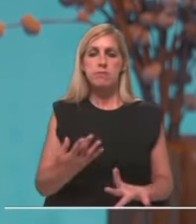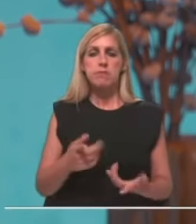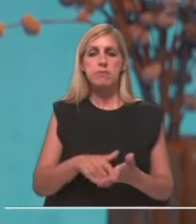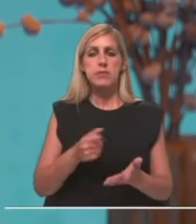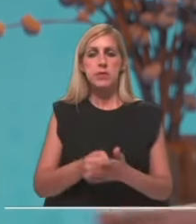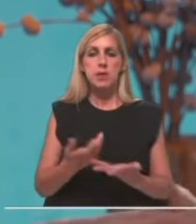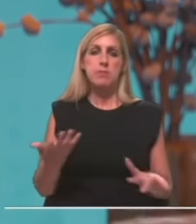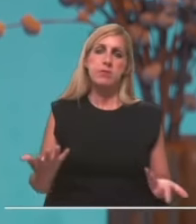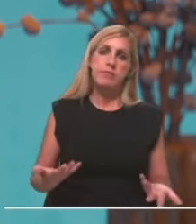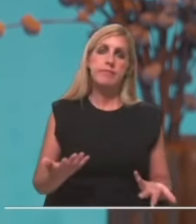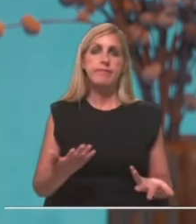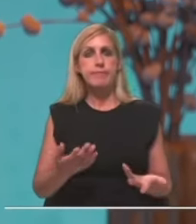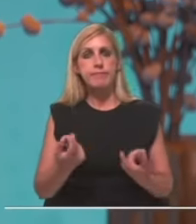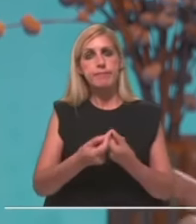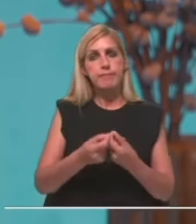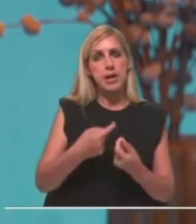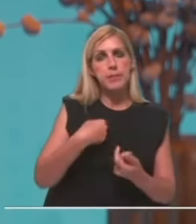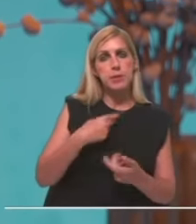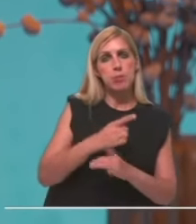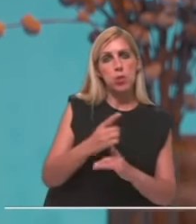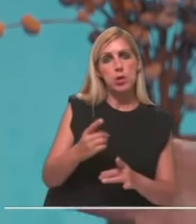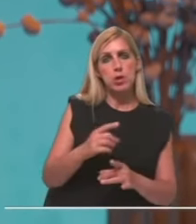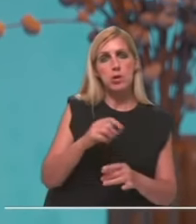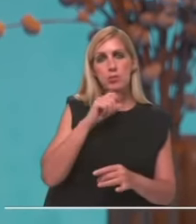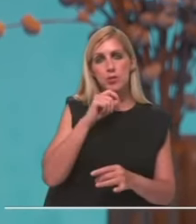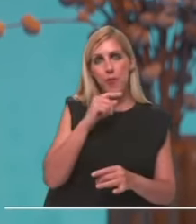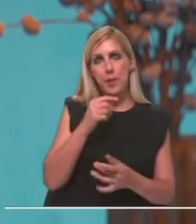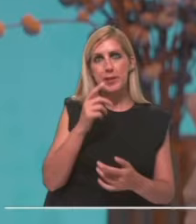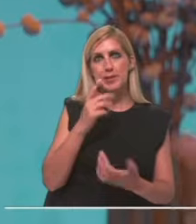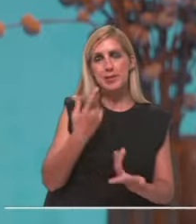sempre aproximavam-se de mim porque provavelmente tinha um amigo mais giro e então havia